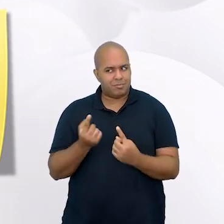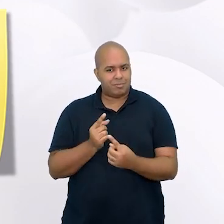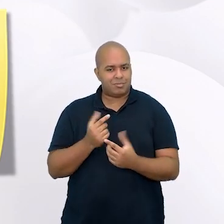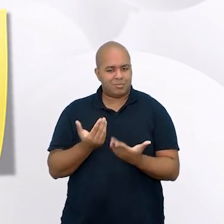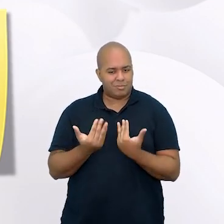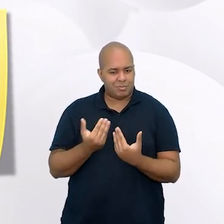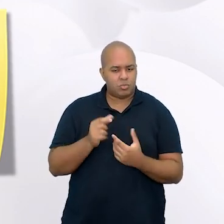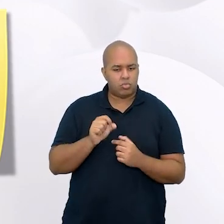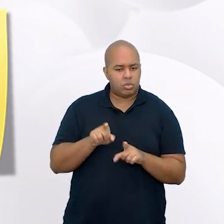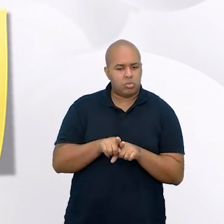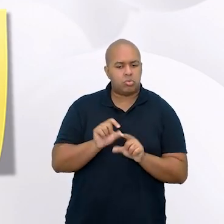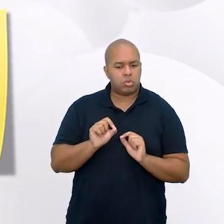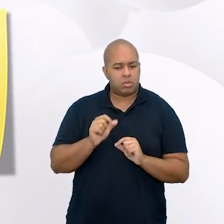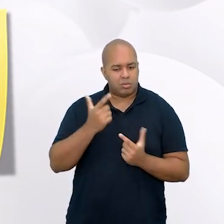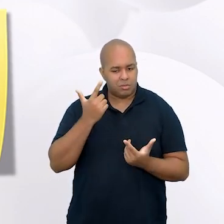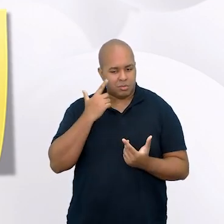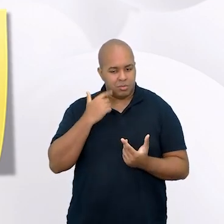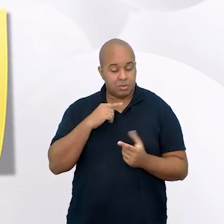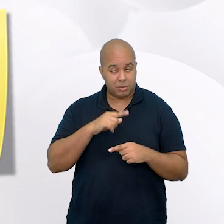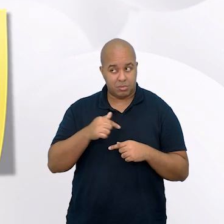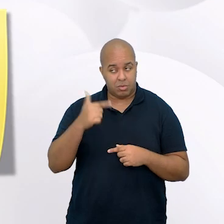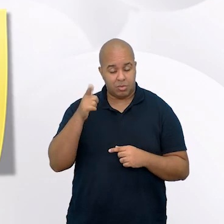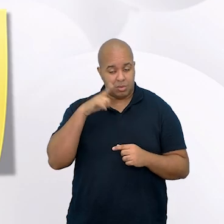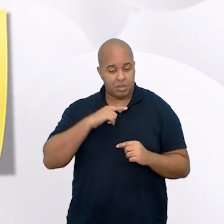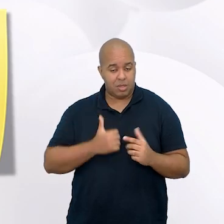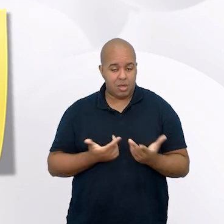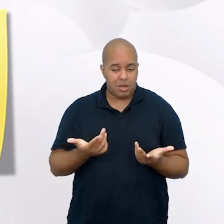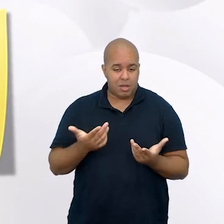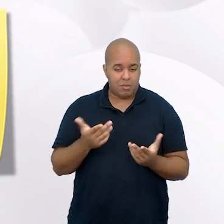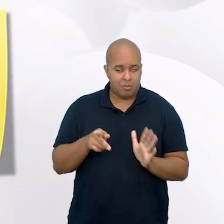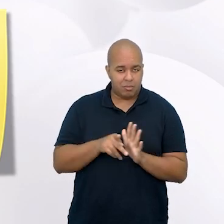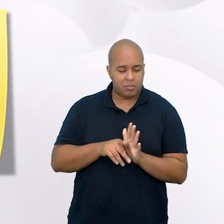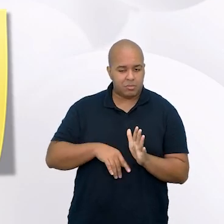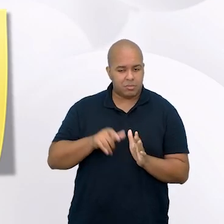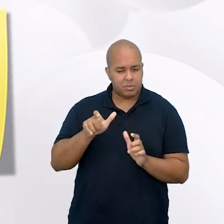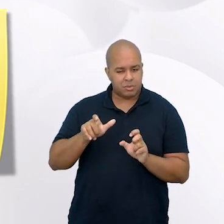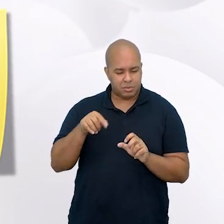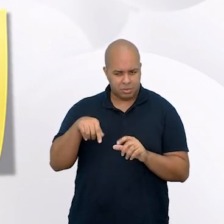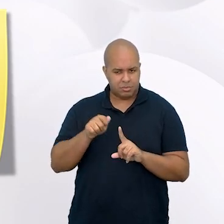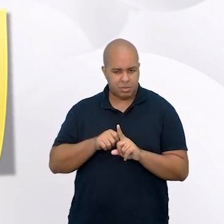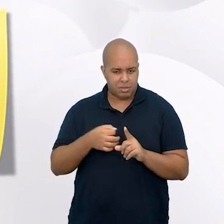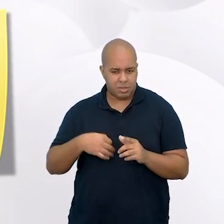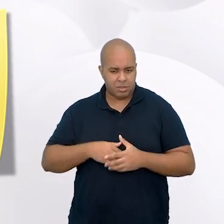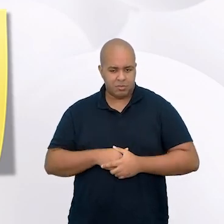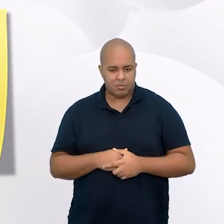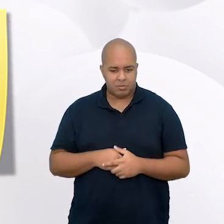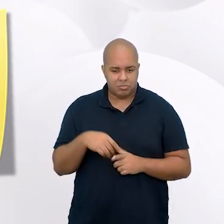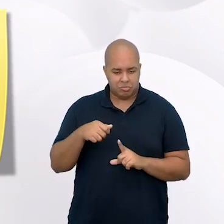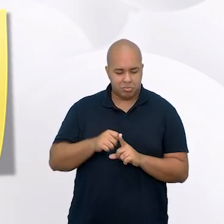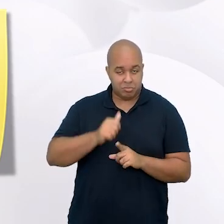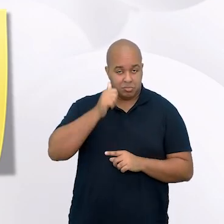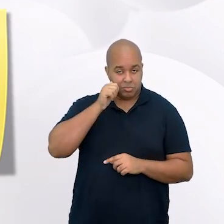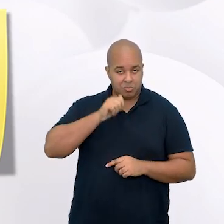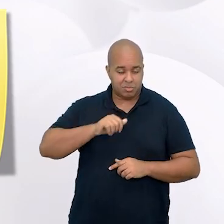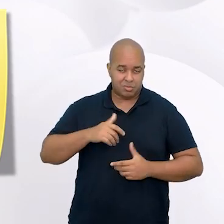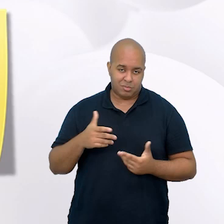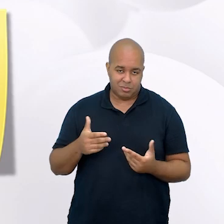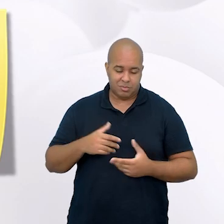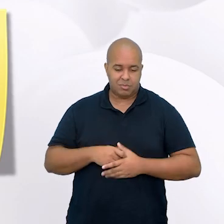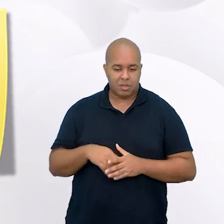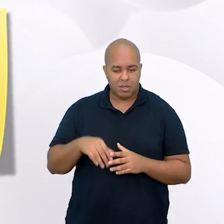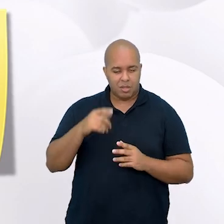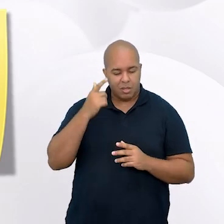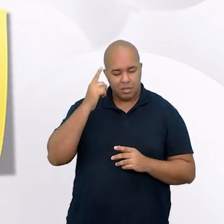né? O que vem por aí, né? A semana que vem nós teremos aí esse mês, né? O mês das mulheres, isso é o